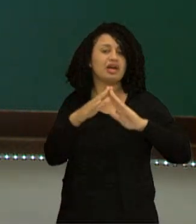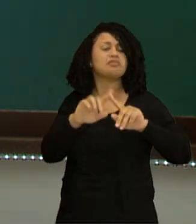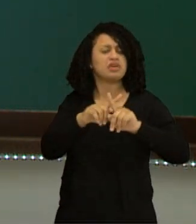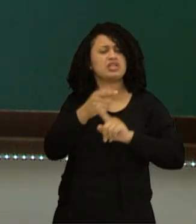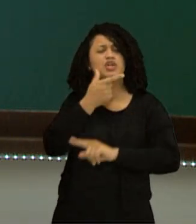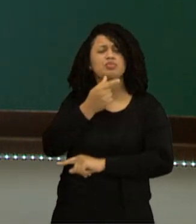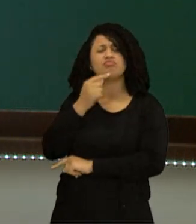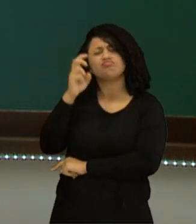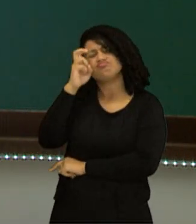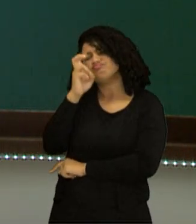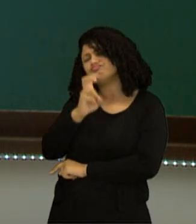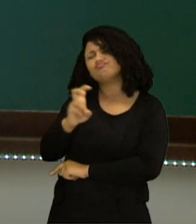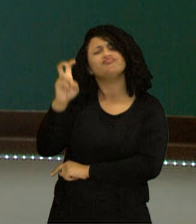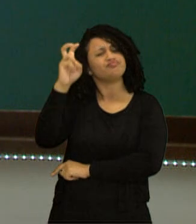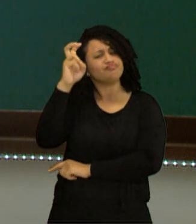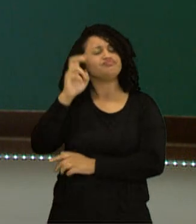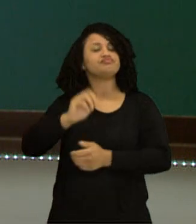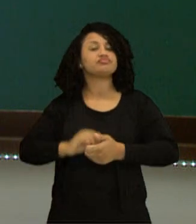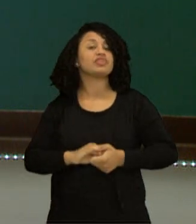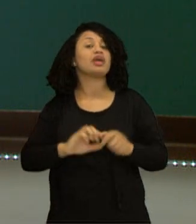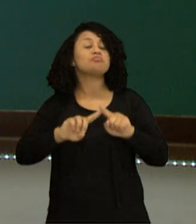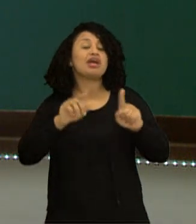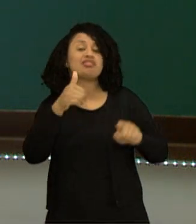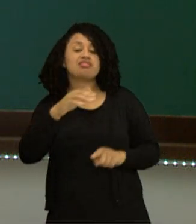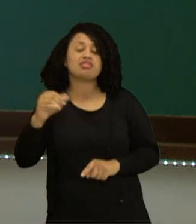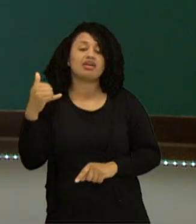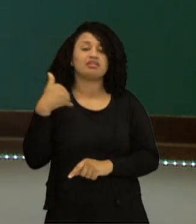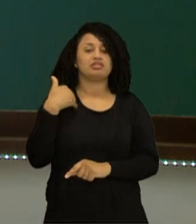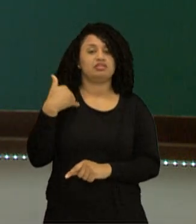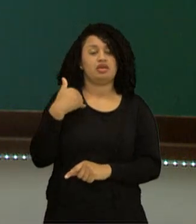muito inteligente. Mas quando chegou aos 10, a